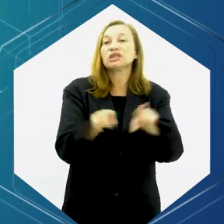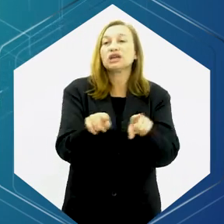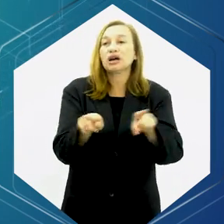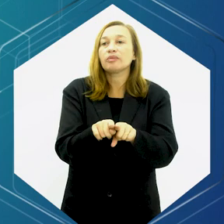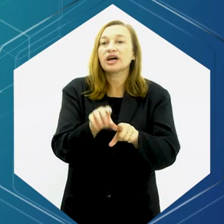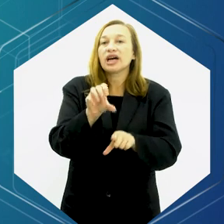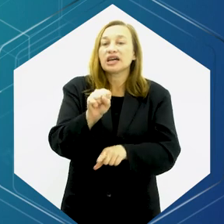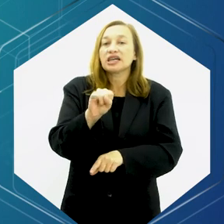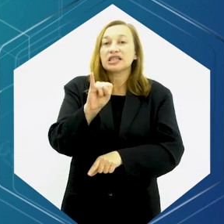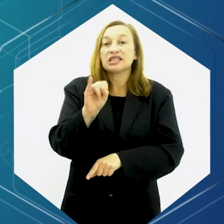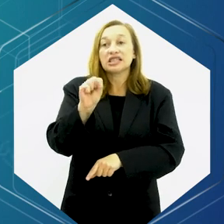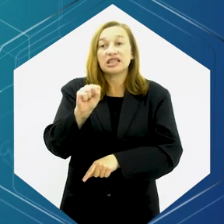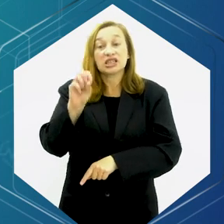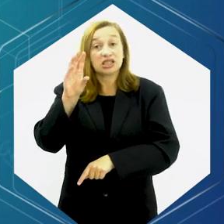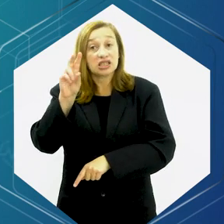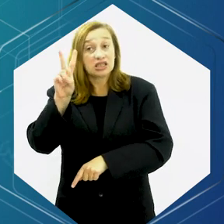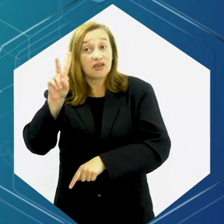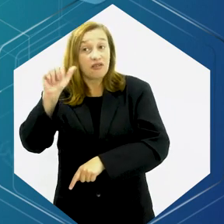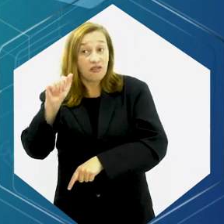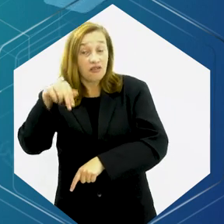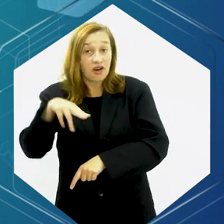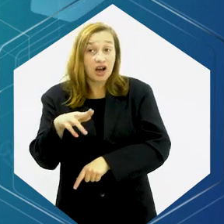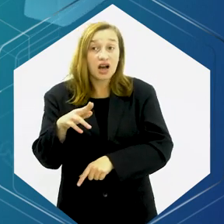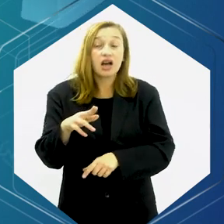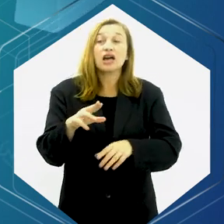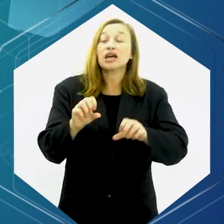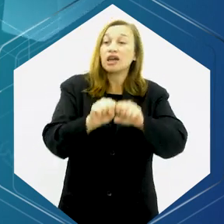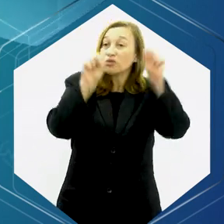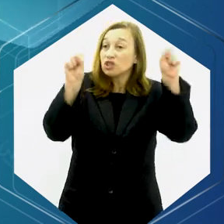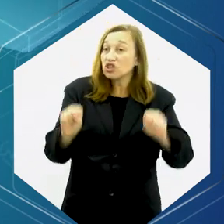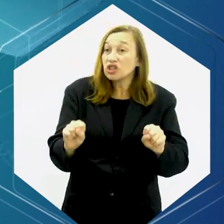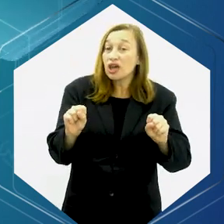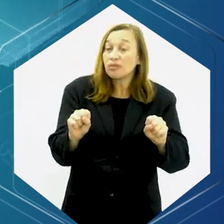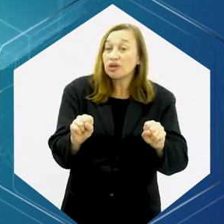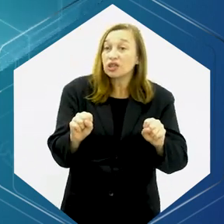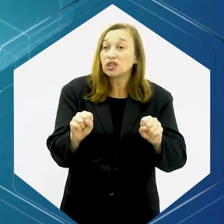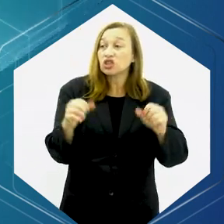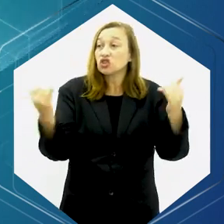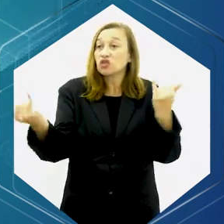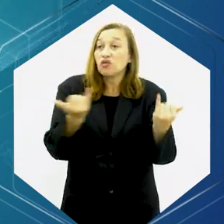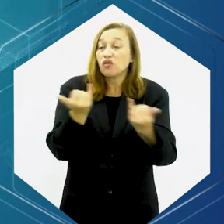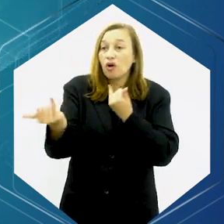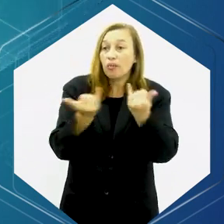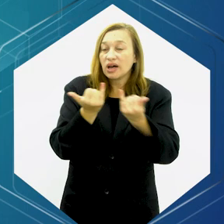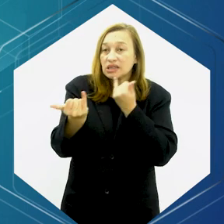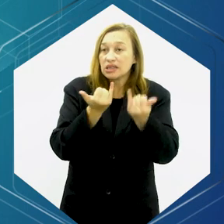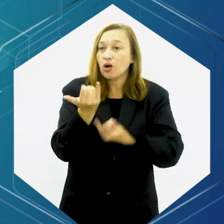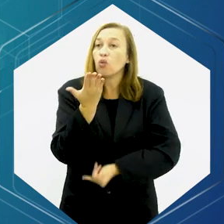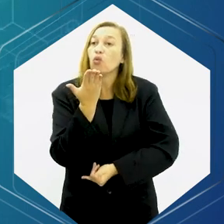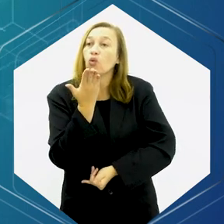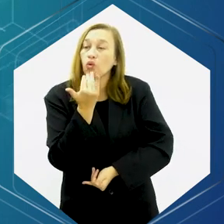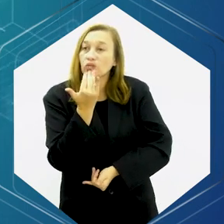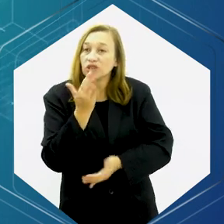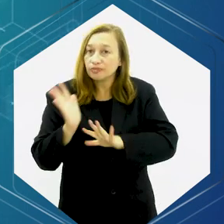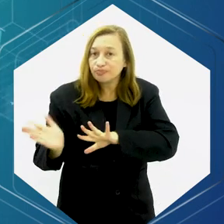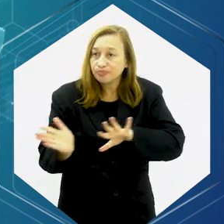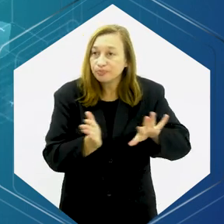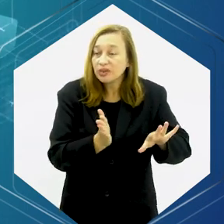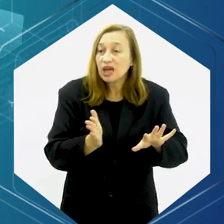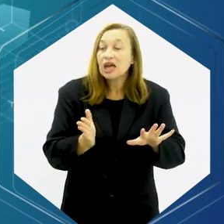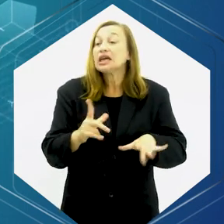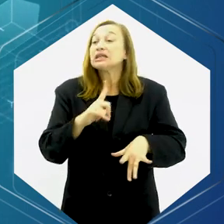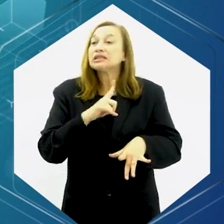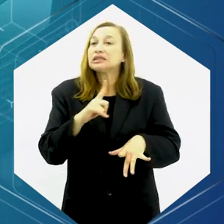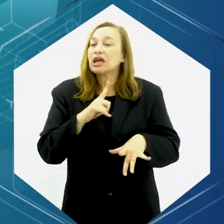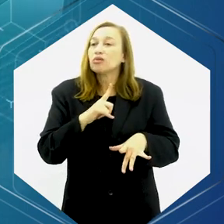também o sisvan que é o sistema de informação sobre vigilância alimentar e no nutricional nesse sistema ali